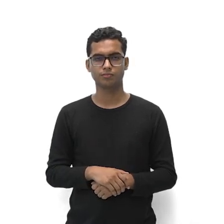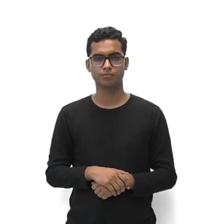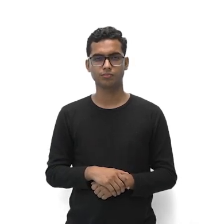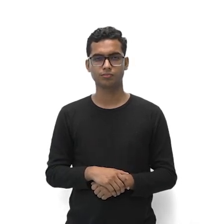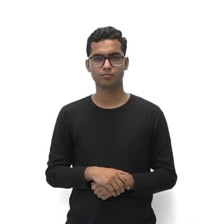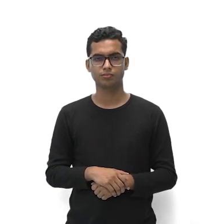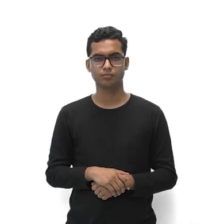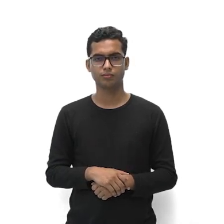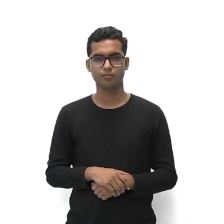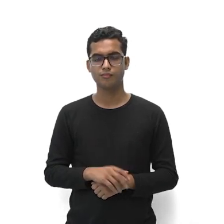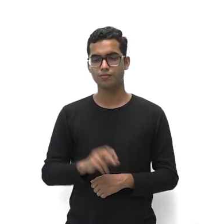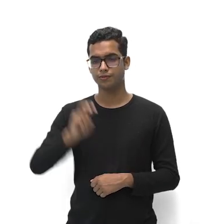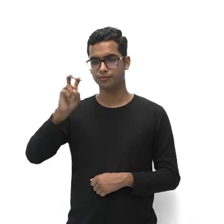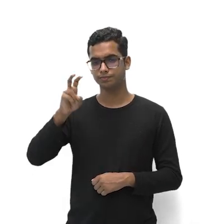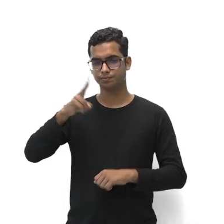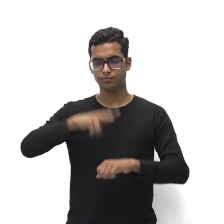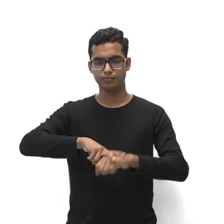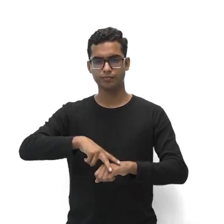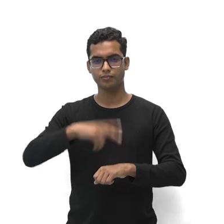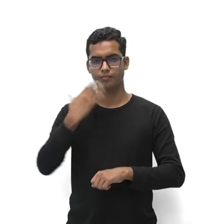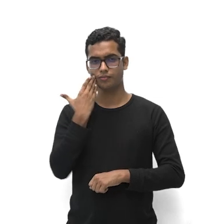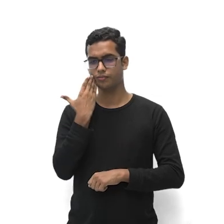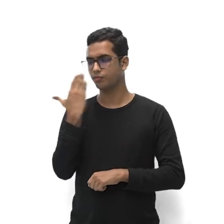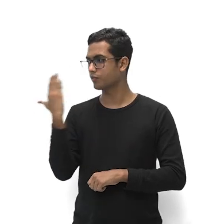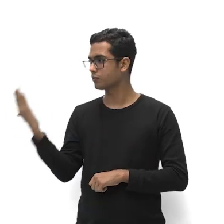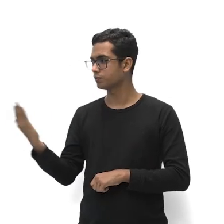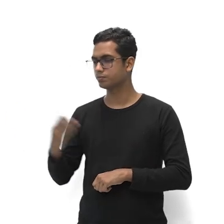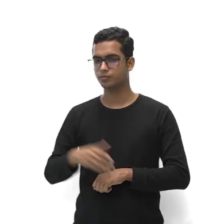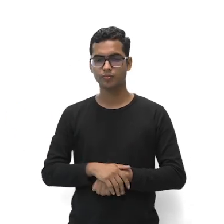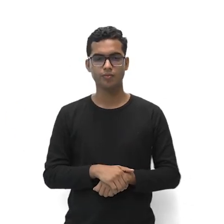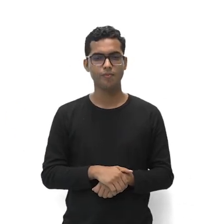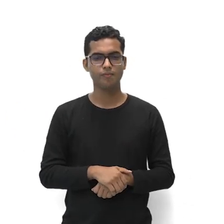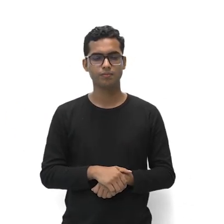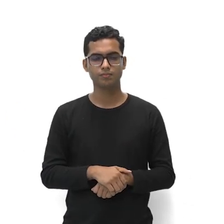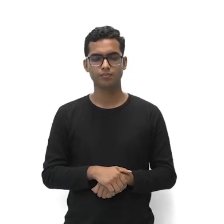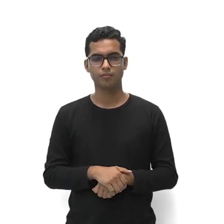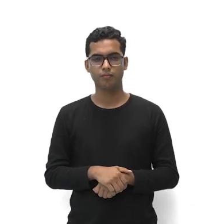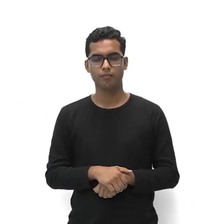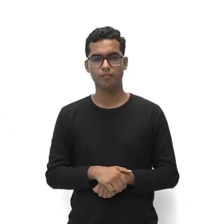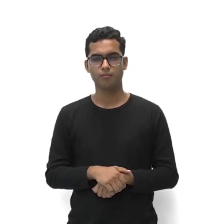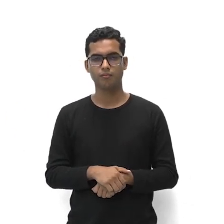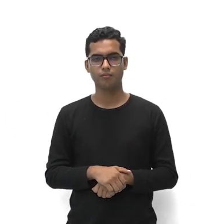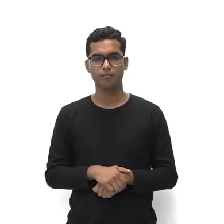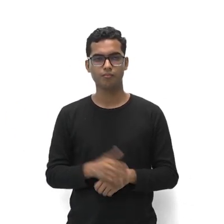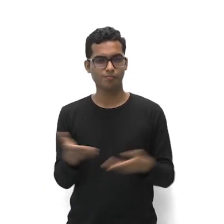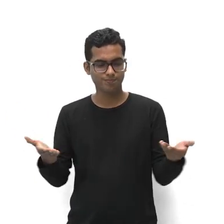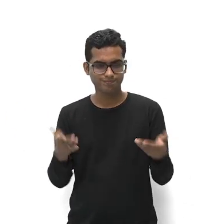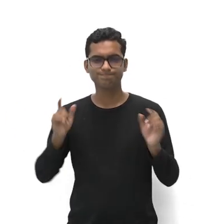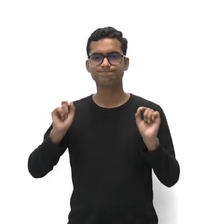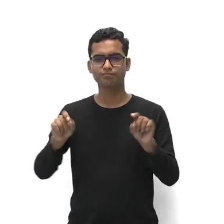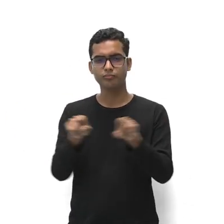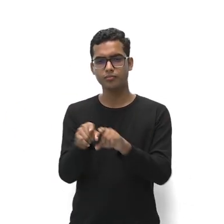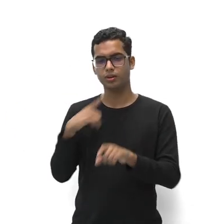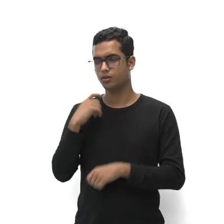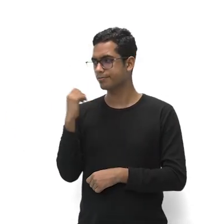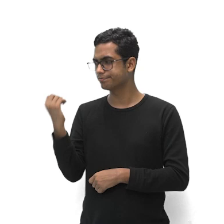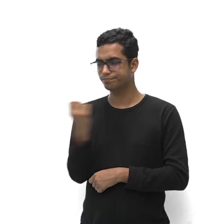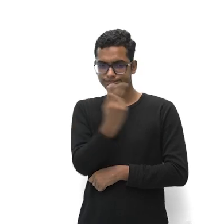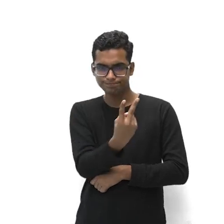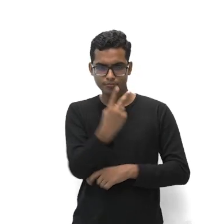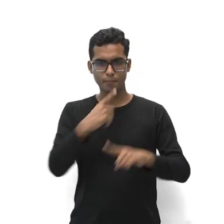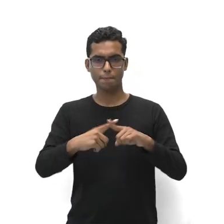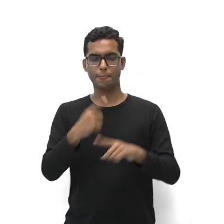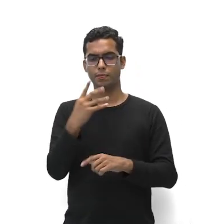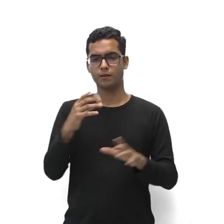ele mesmo 5 vezes, Aí nós vamos ter aqui 2 vezes 2, 4.